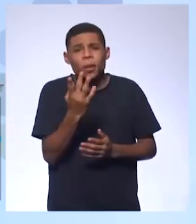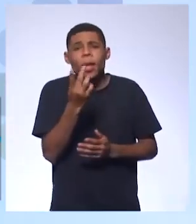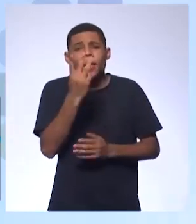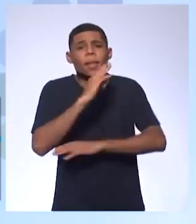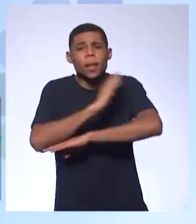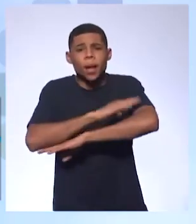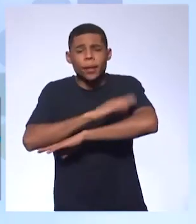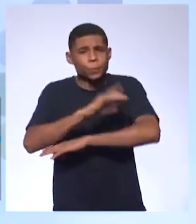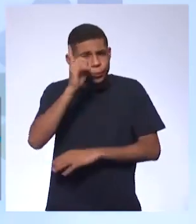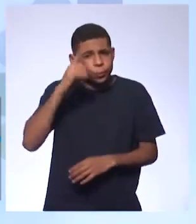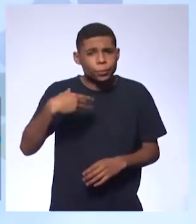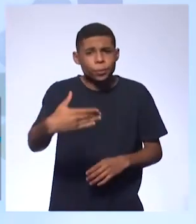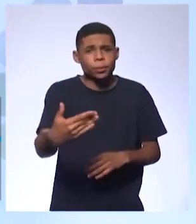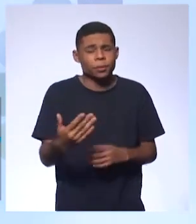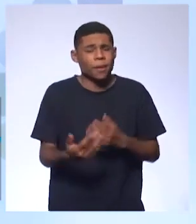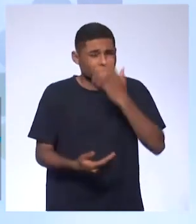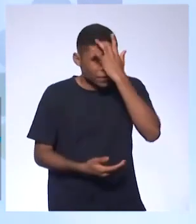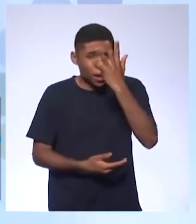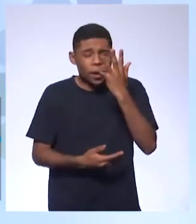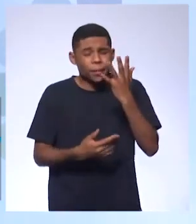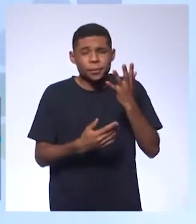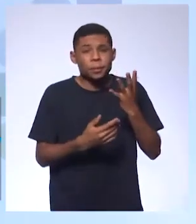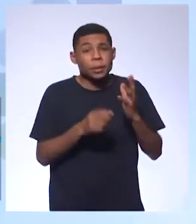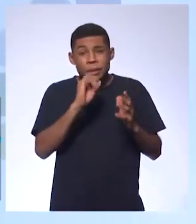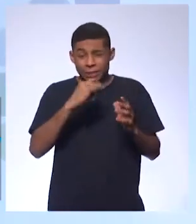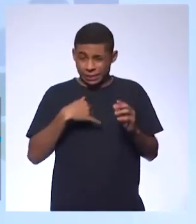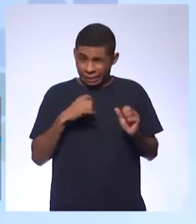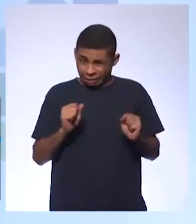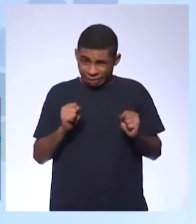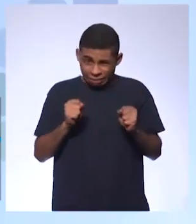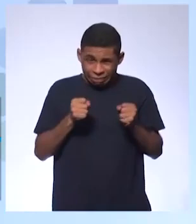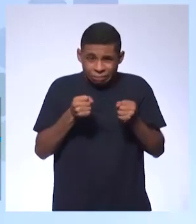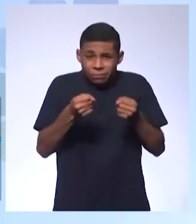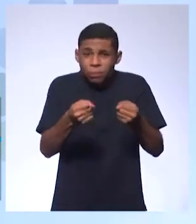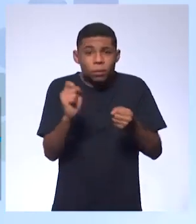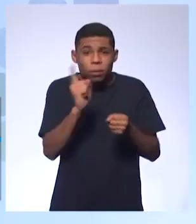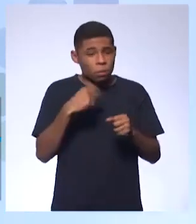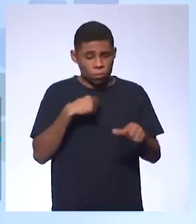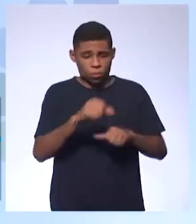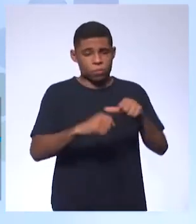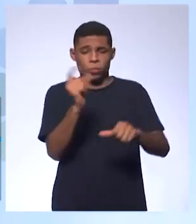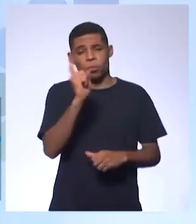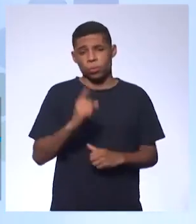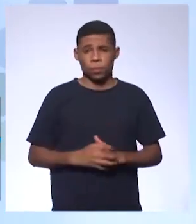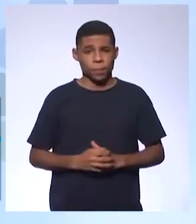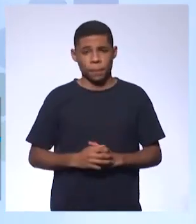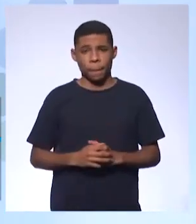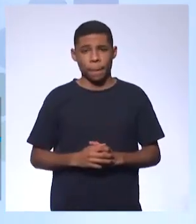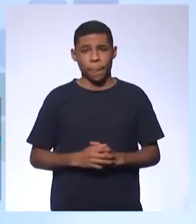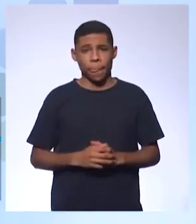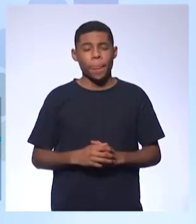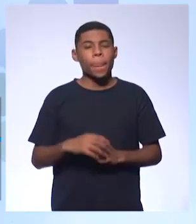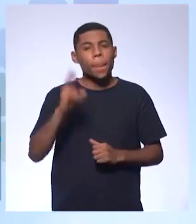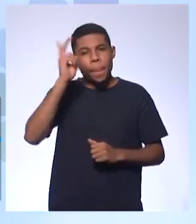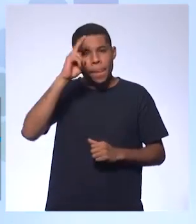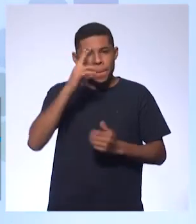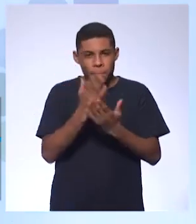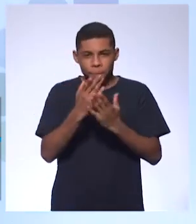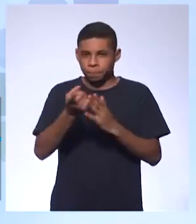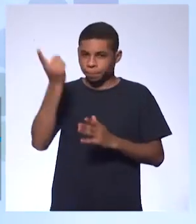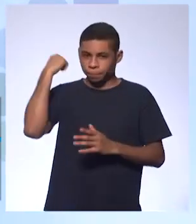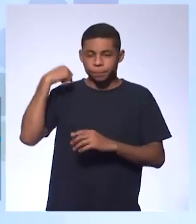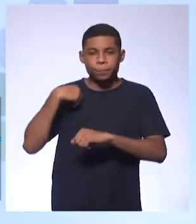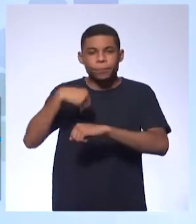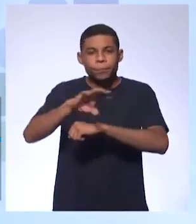15h, dificilmente, se eu não me esforçar, eu não vou mudar. E eu me lembro que, na aula passada, eu trouxe